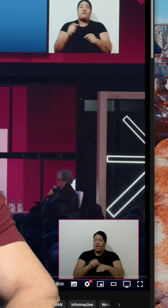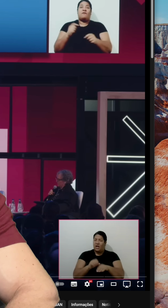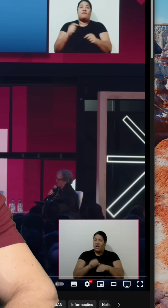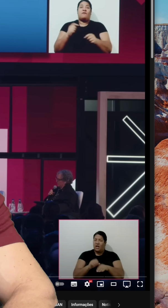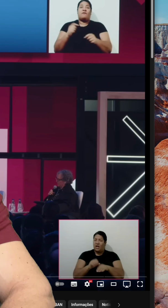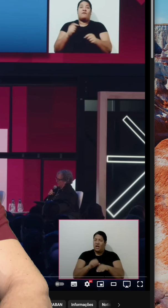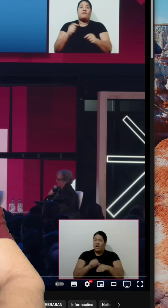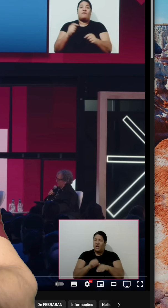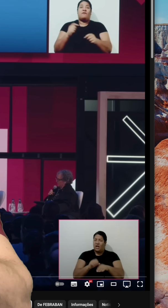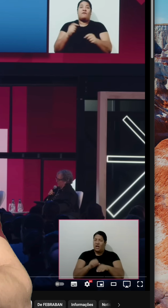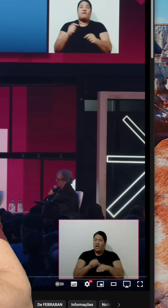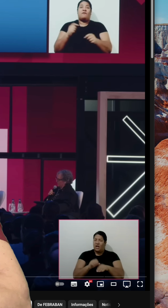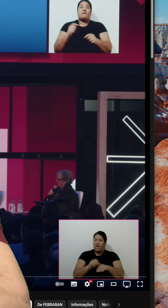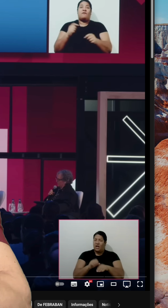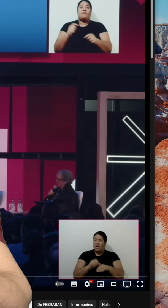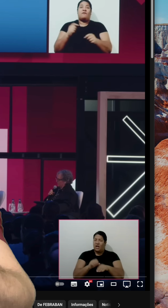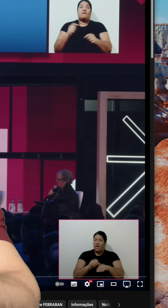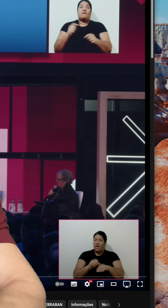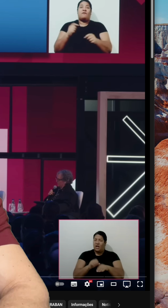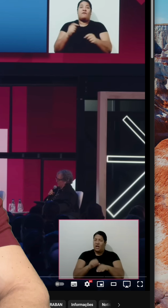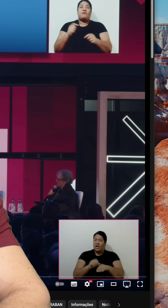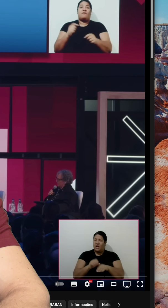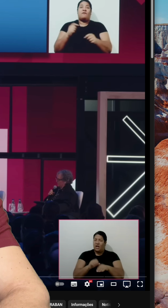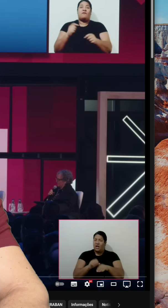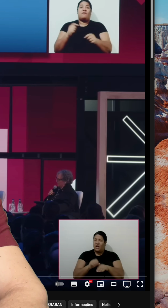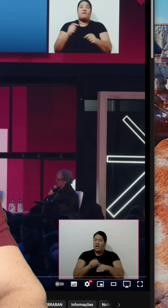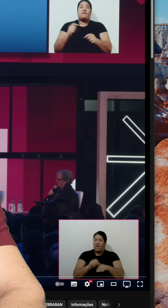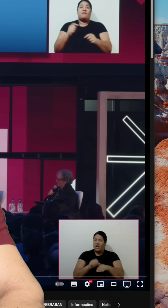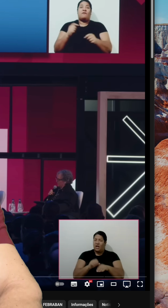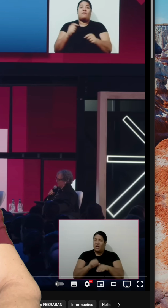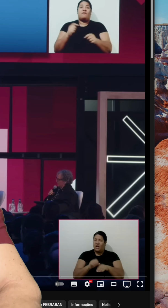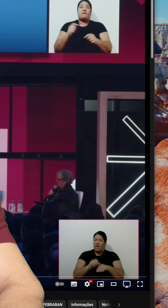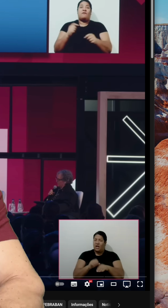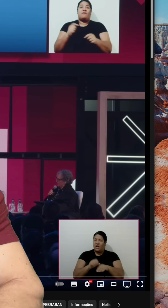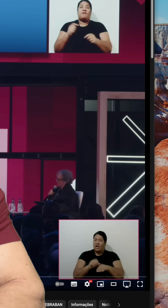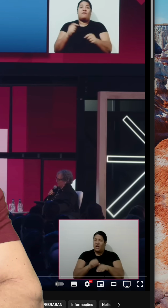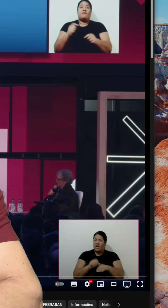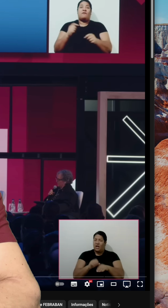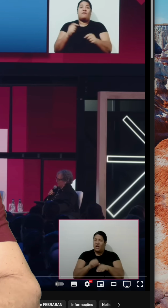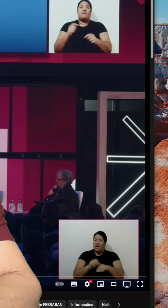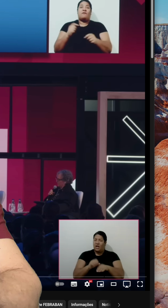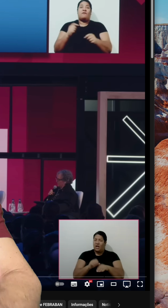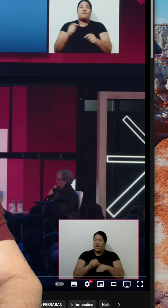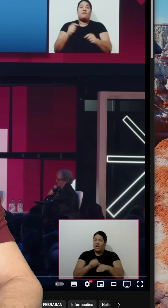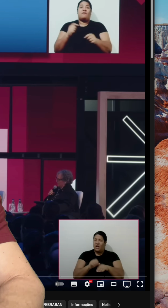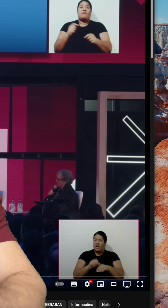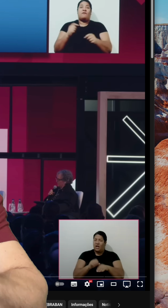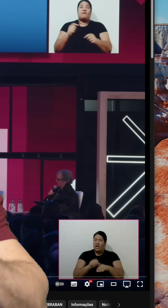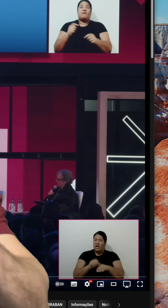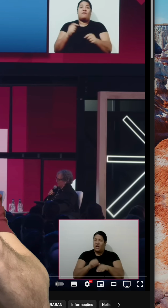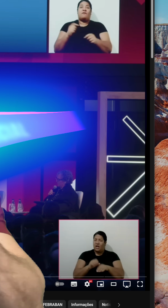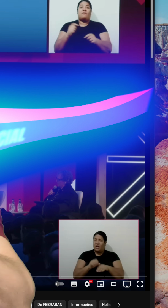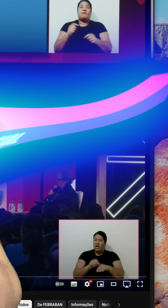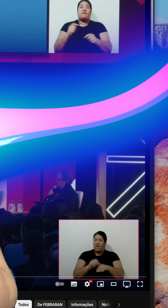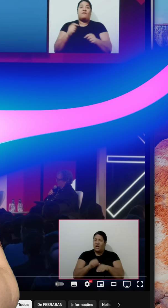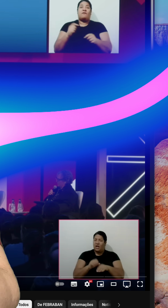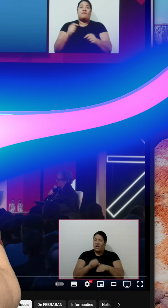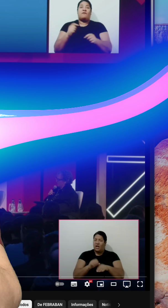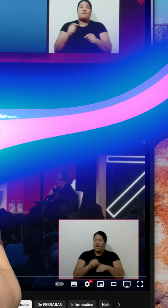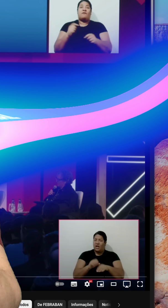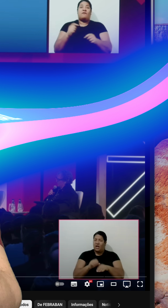vídeo da Febraban que aconteceu semana passada, semana retrasada, onde é que ele comenta sobre o uso de inteligência